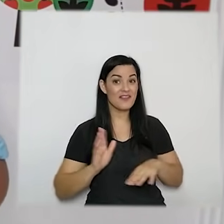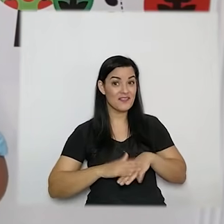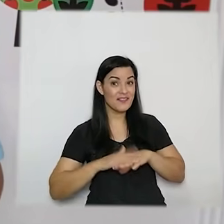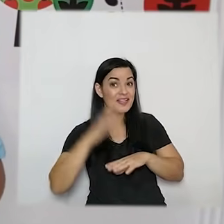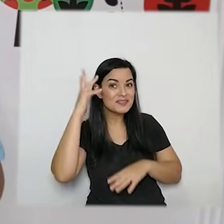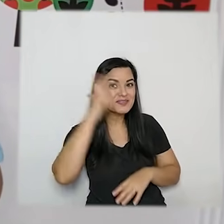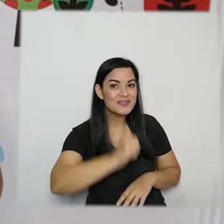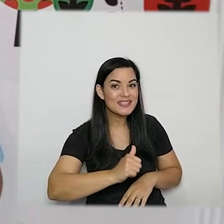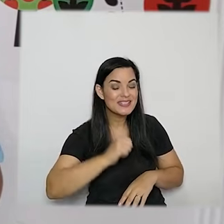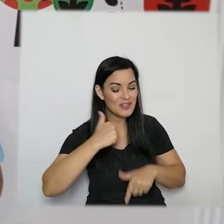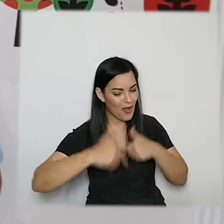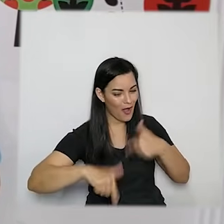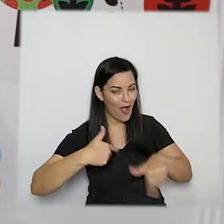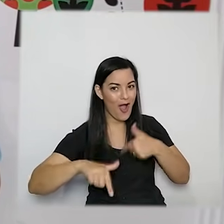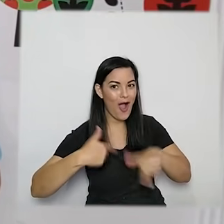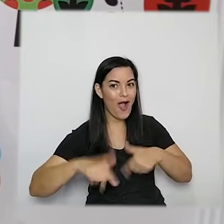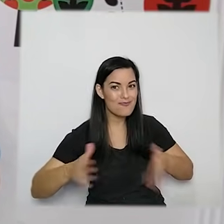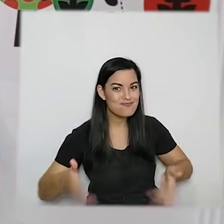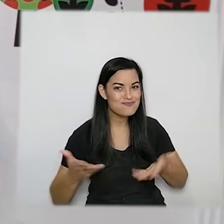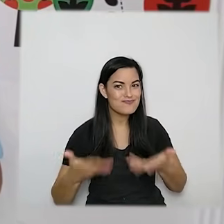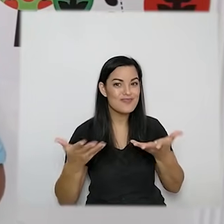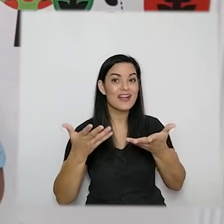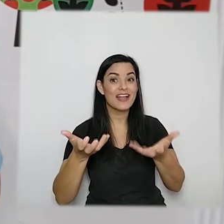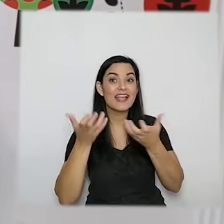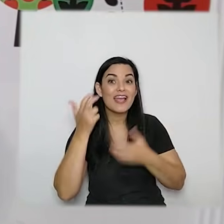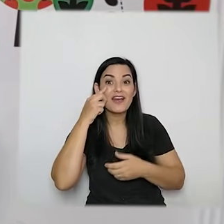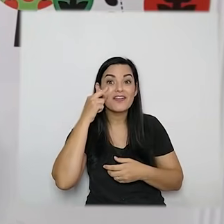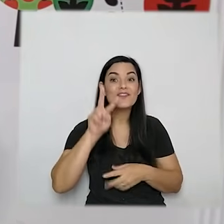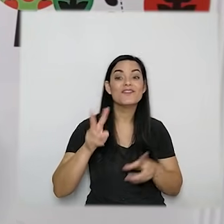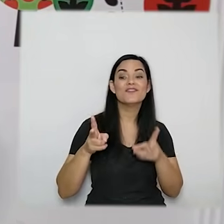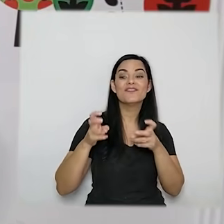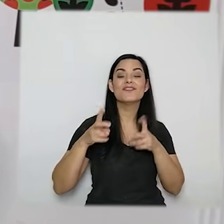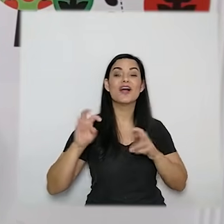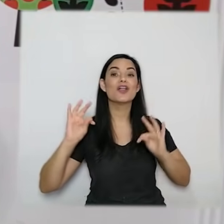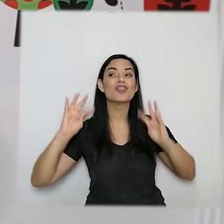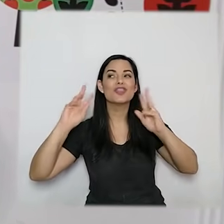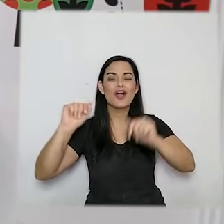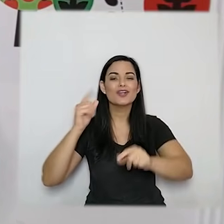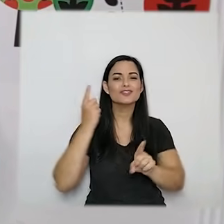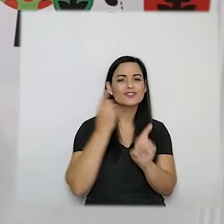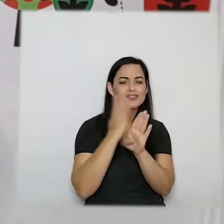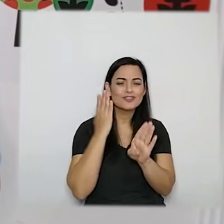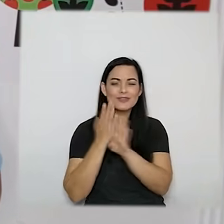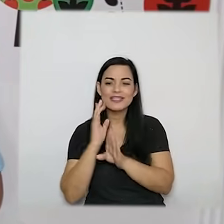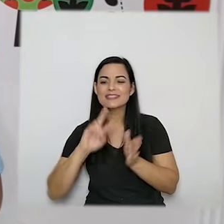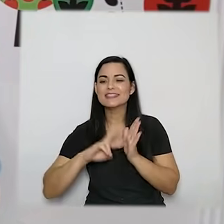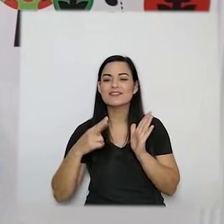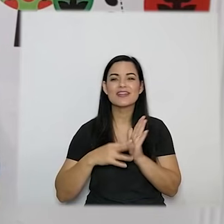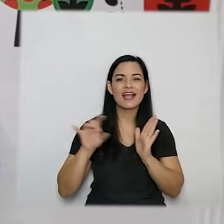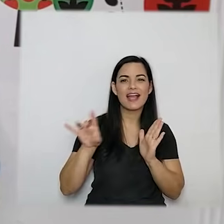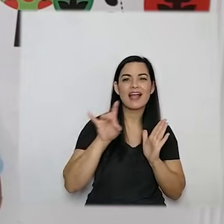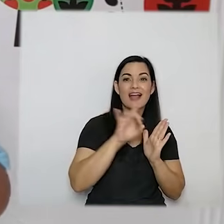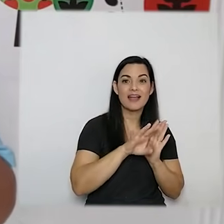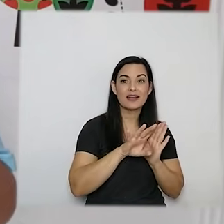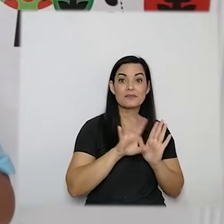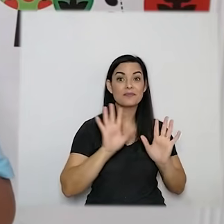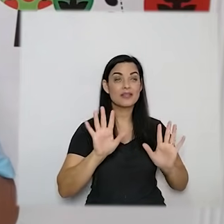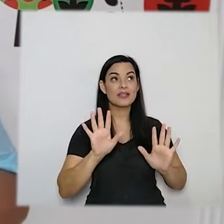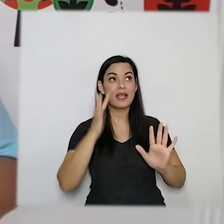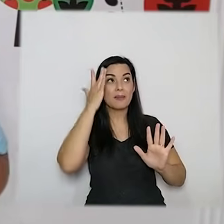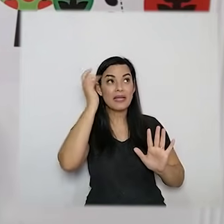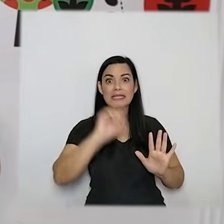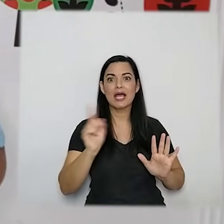caprichem aí, mãos à obra. Quero ver todo mundo descobrindo esses significados aí. E amanhã não, na